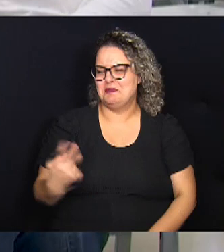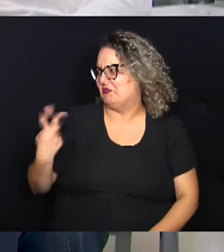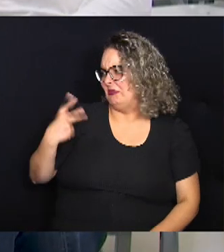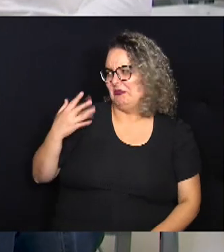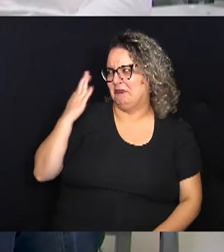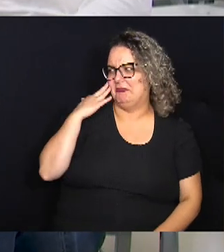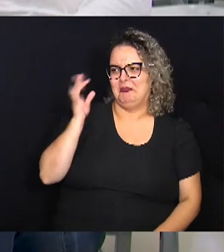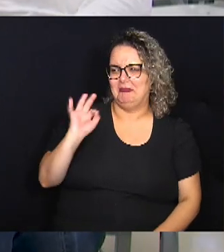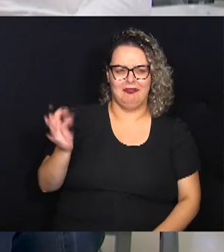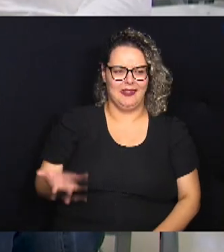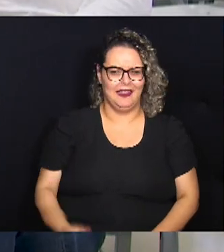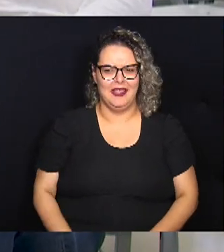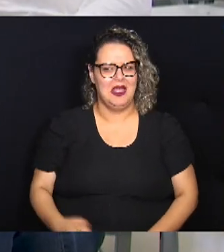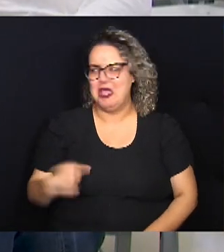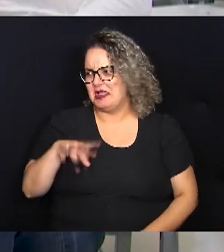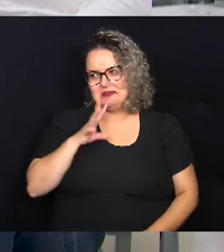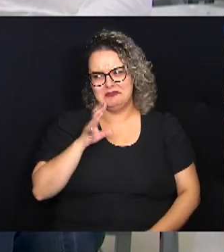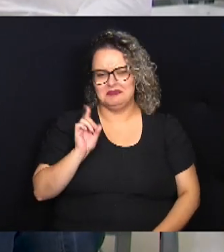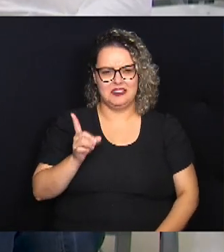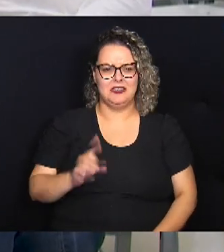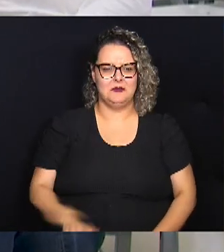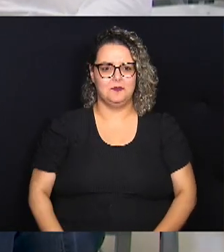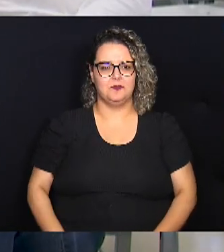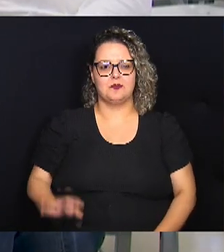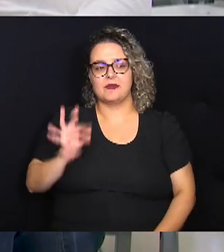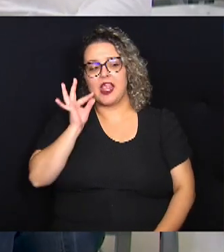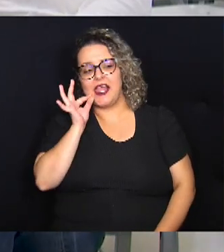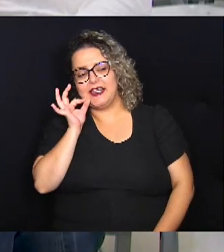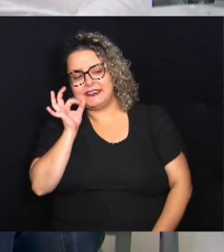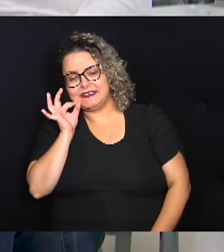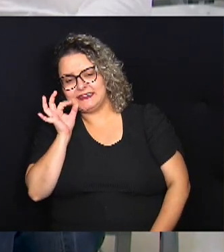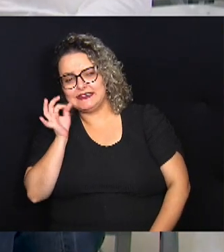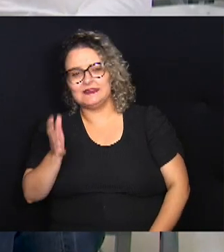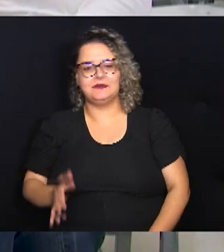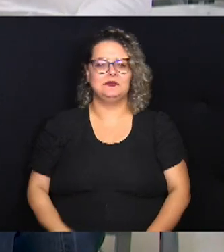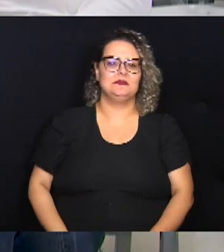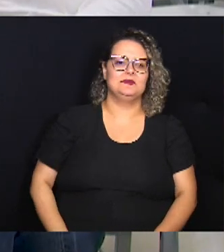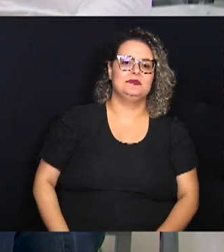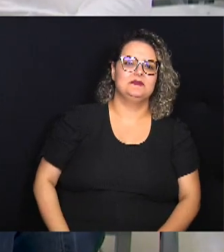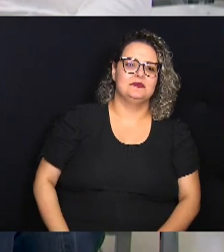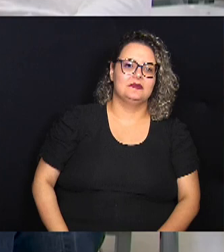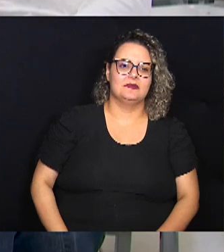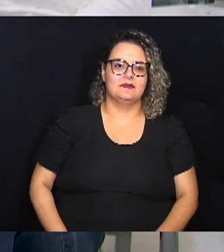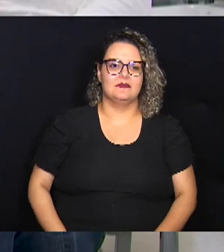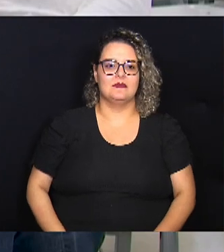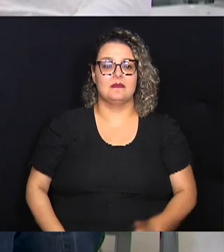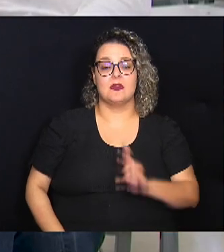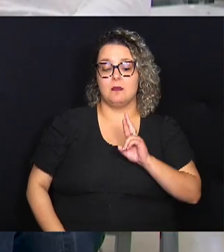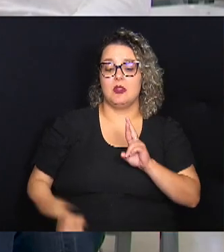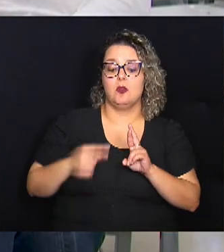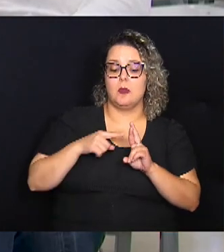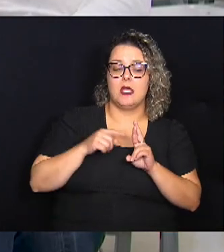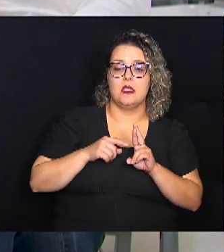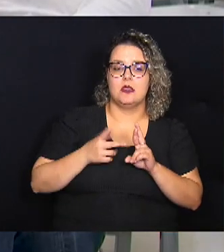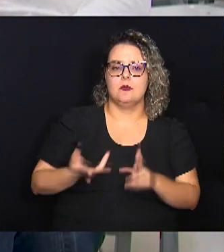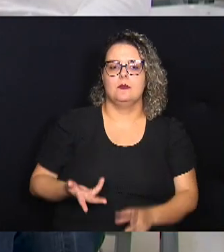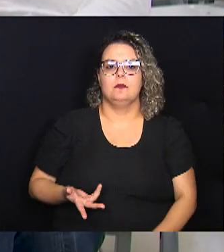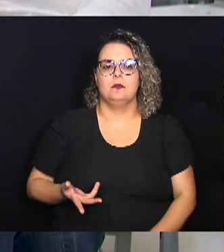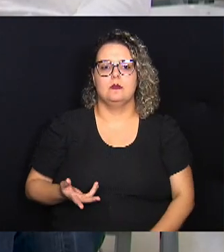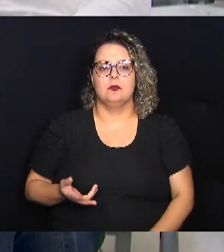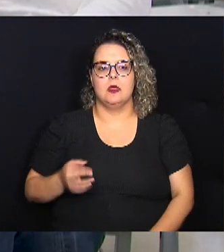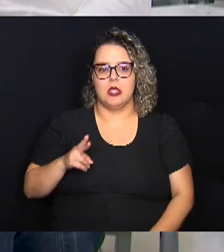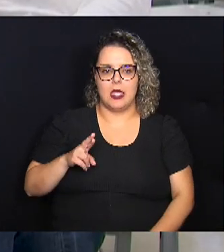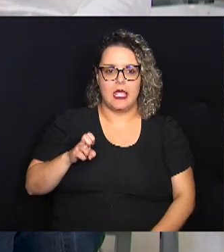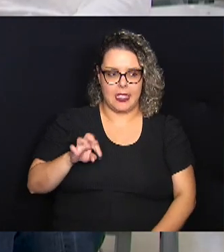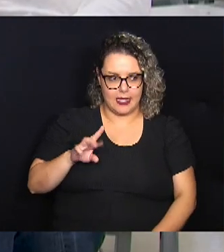que é um baú. Essa eu não conhecia. O caipira, né? Com uma fonética marcada pelo R, retroflexo,